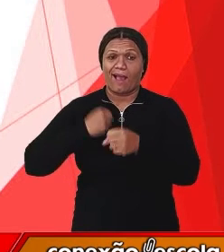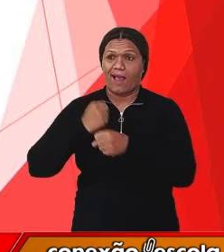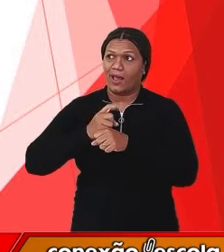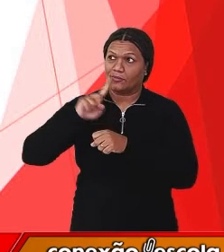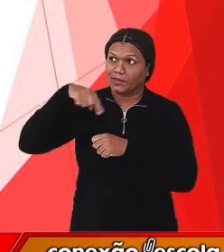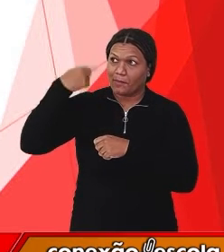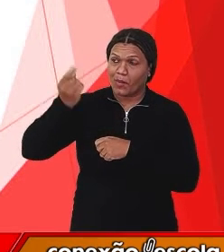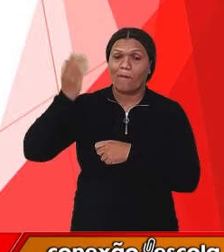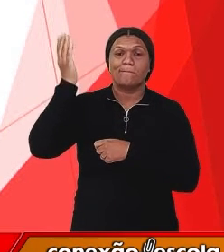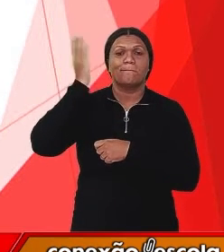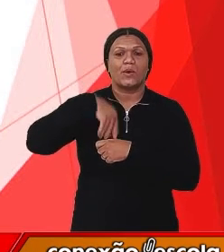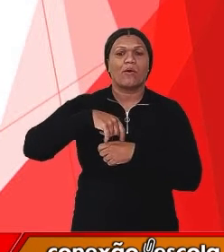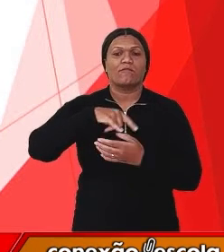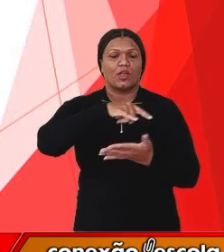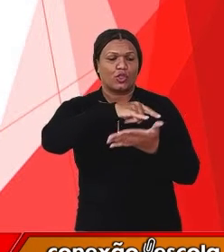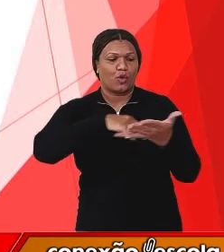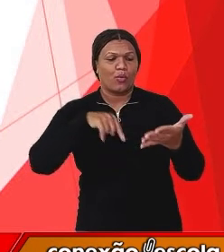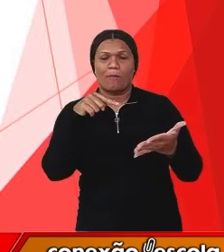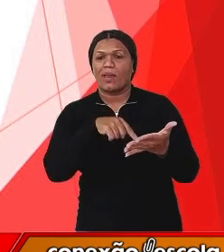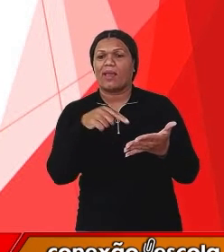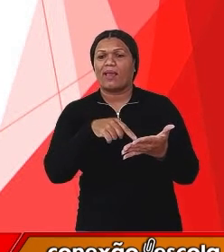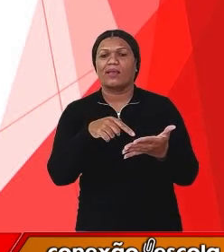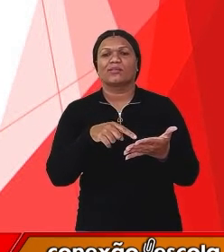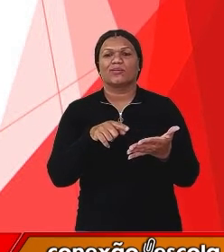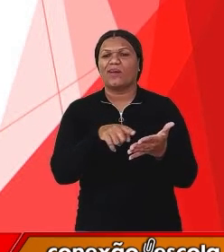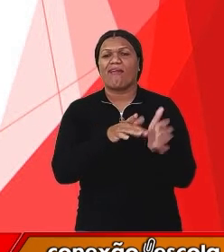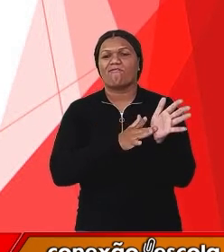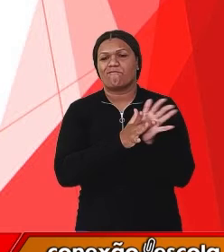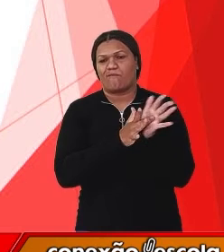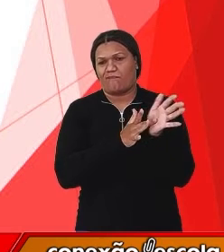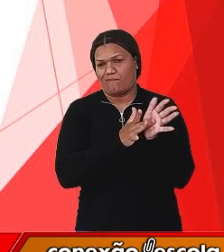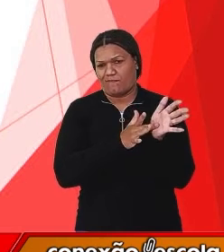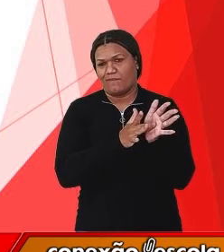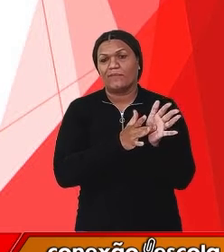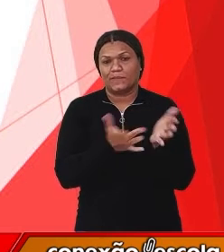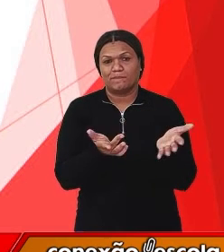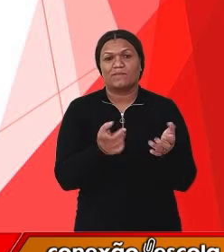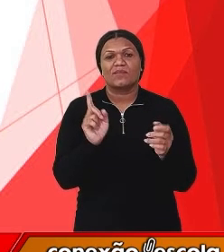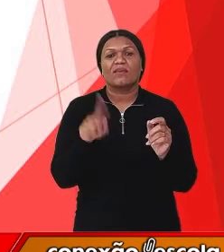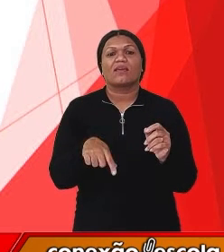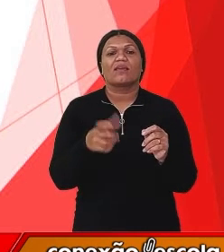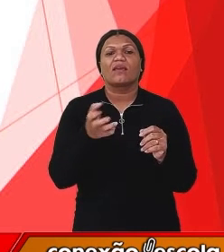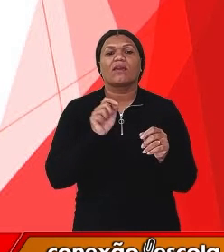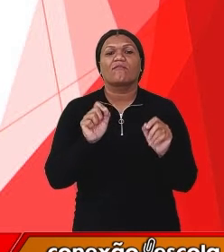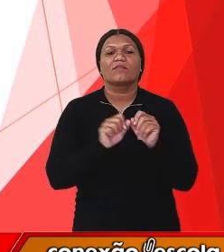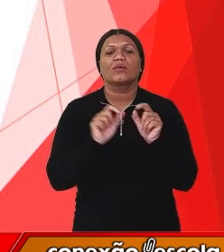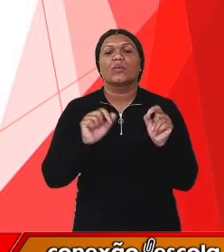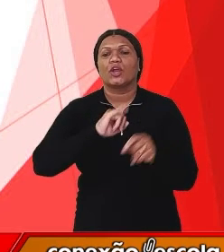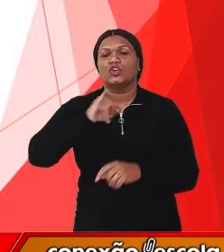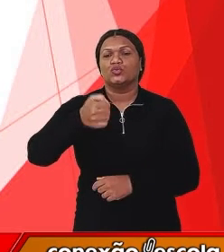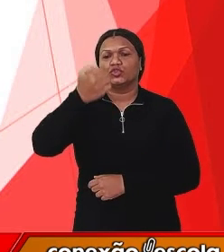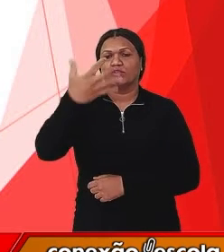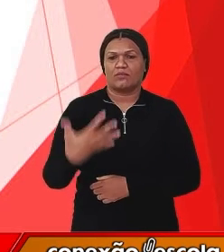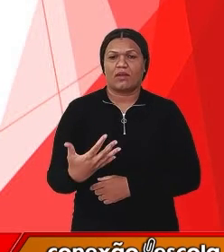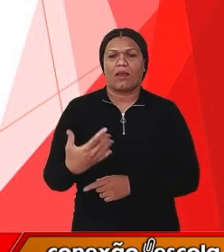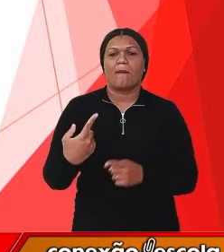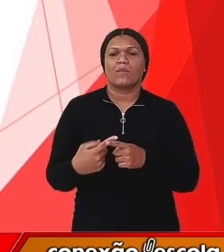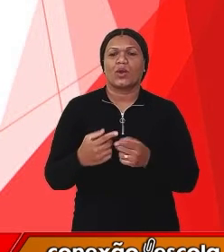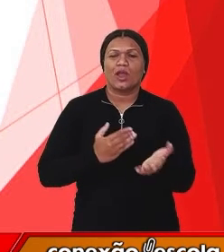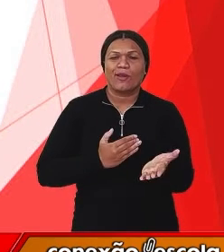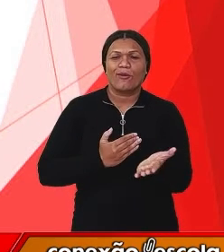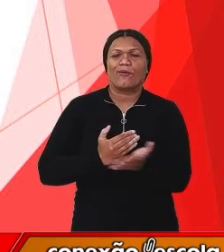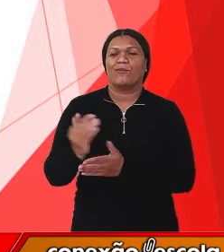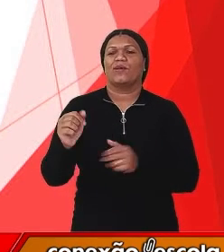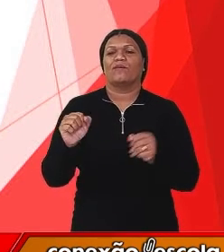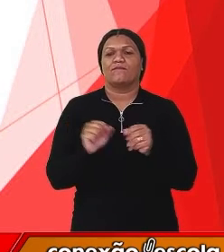forjado com a intenção de justificar a instauração da ditadura do